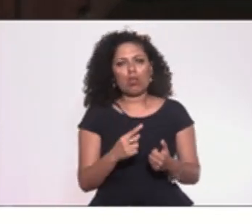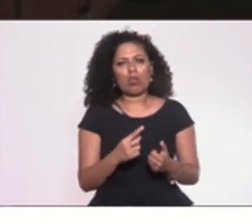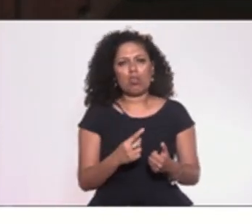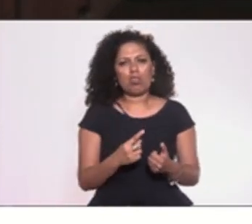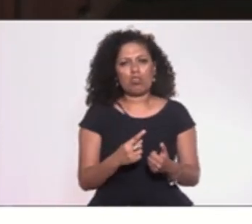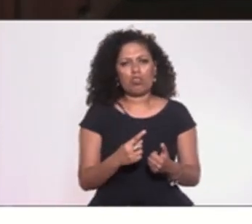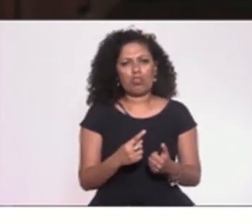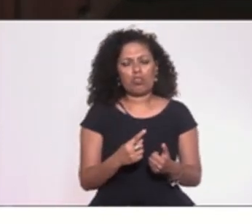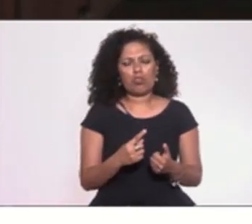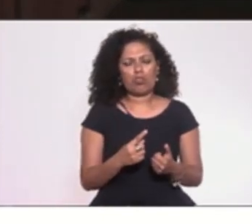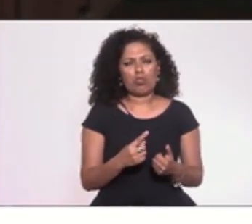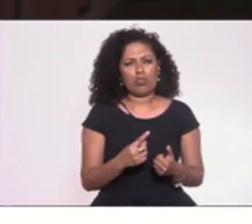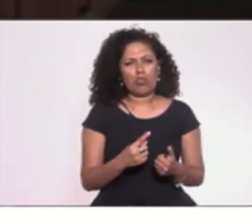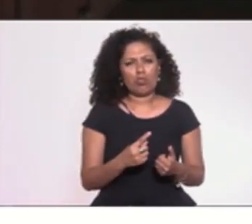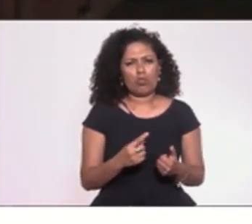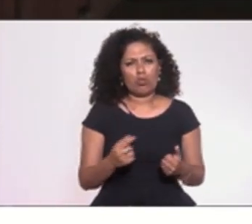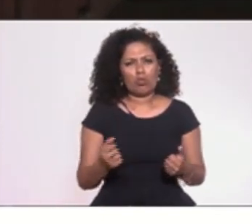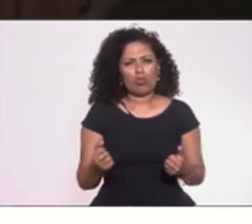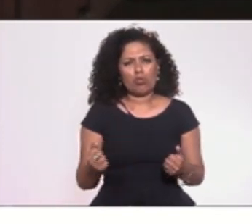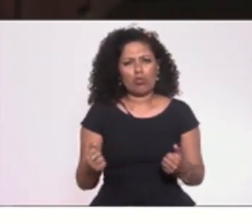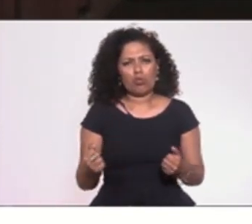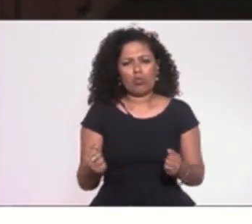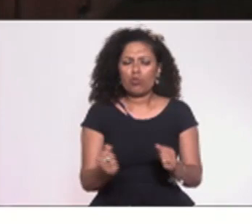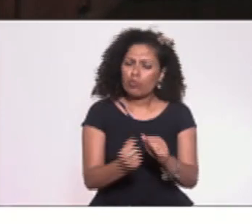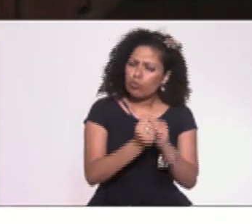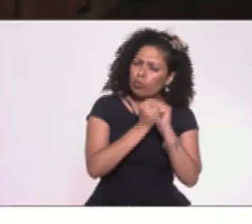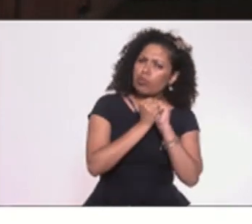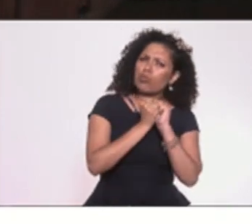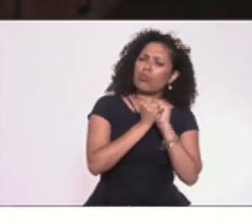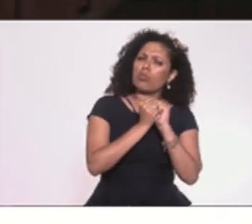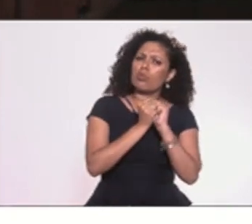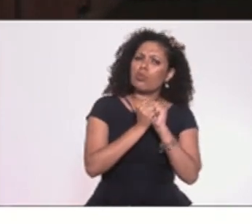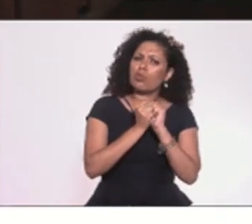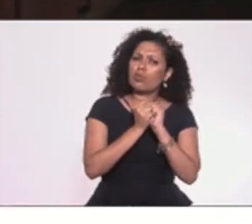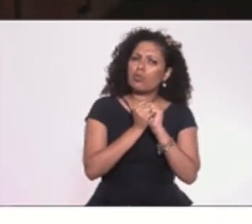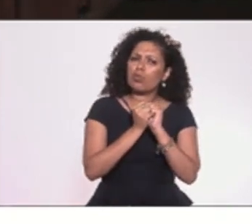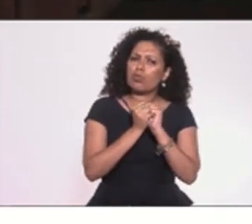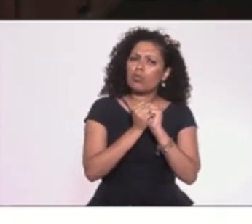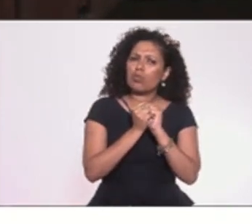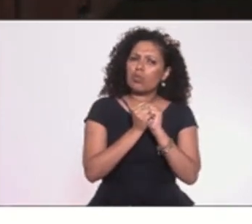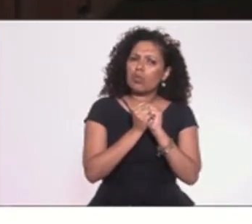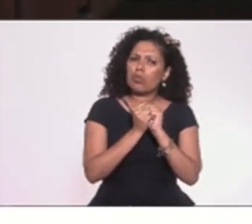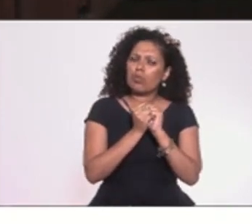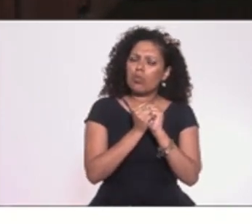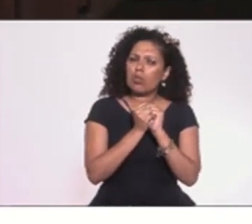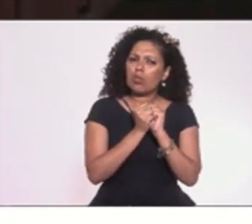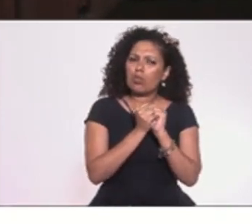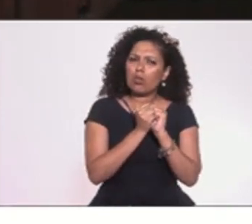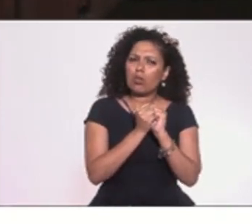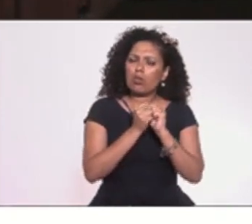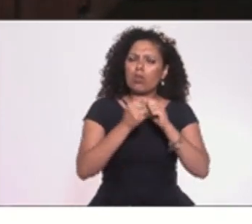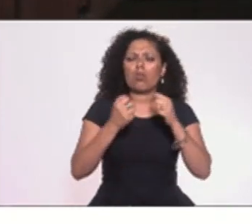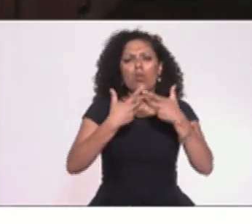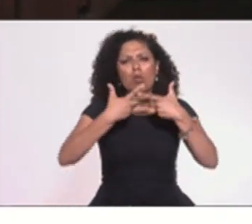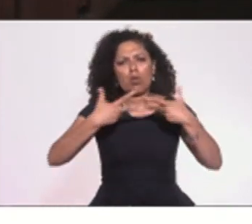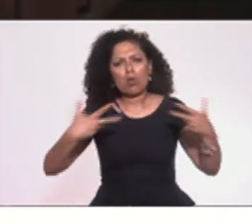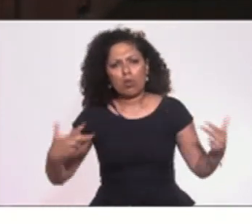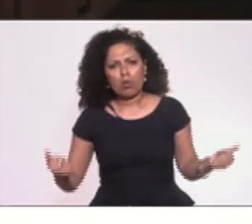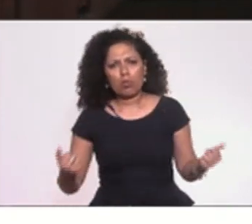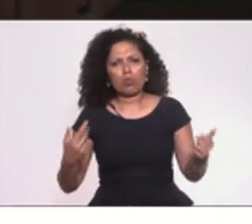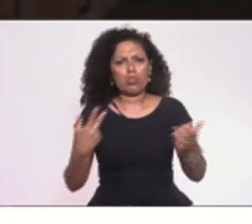em parte, iludidos, entre aspas, com possíveis articulações